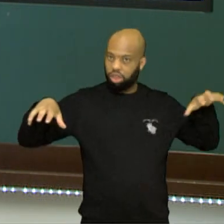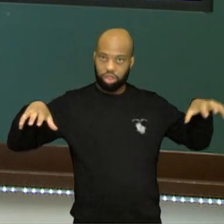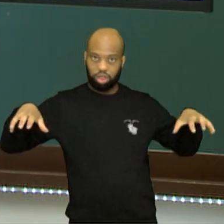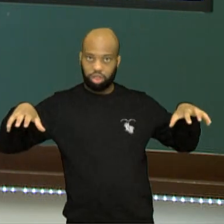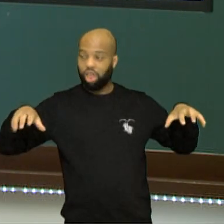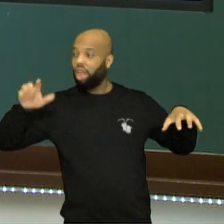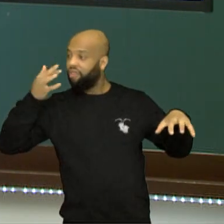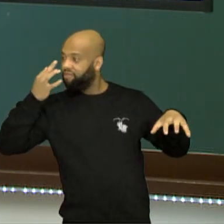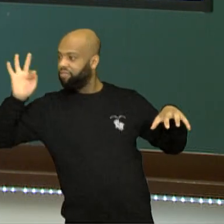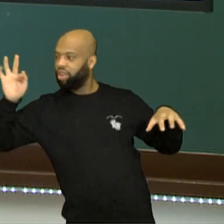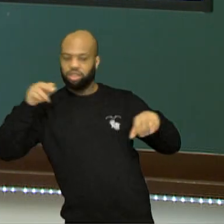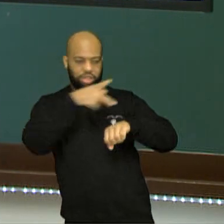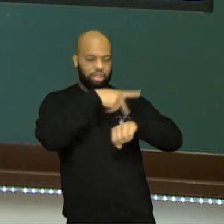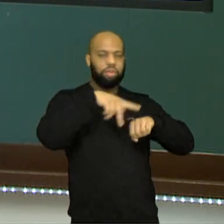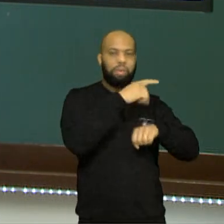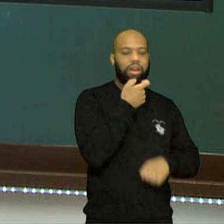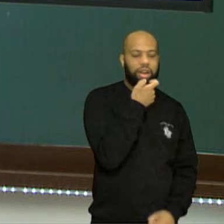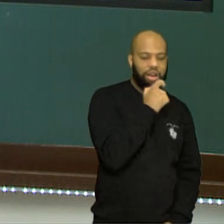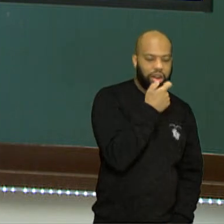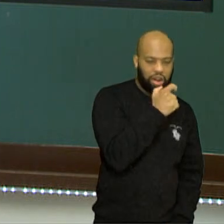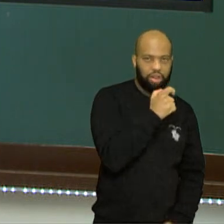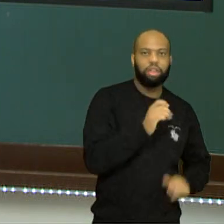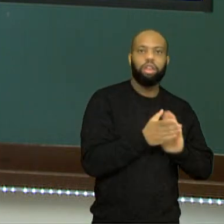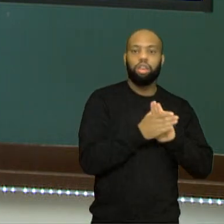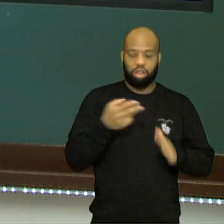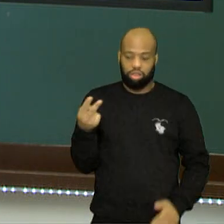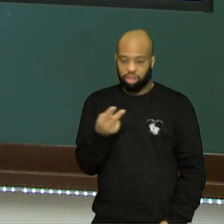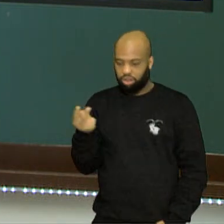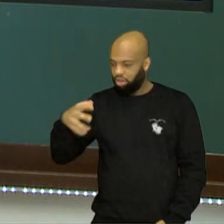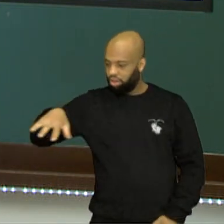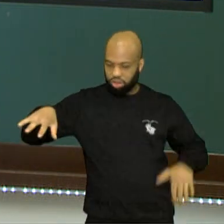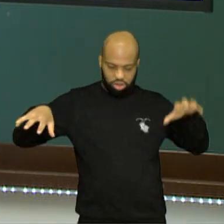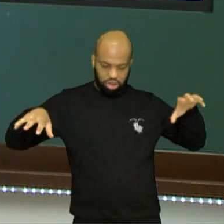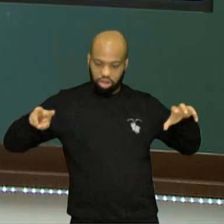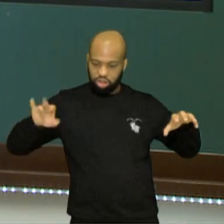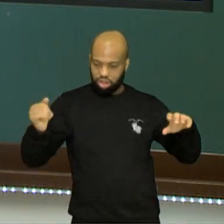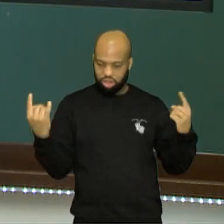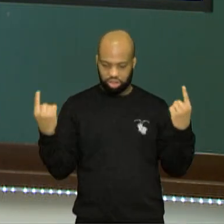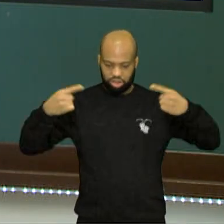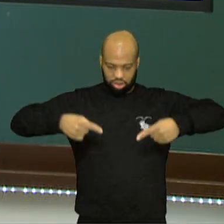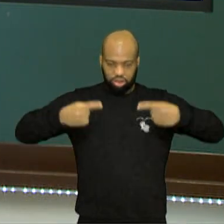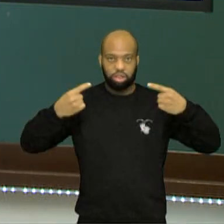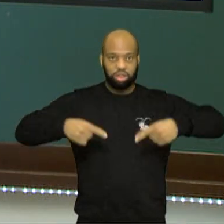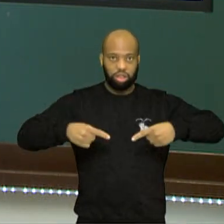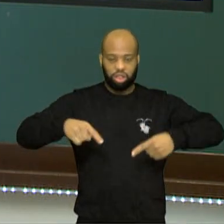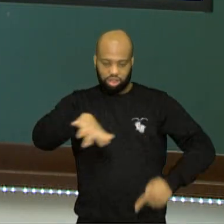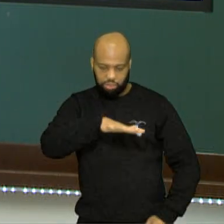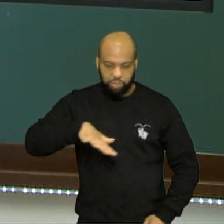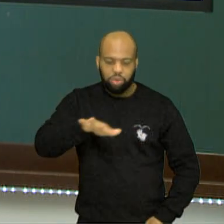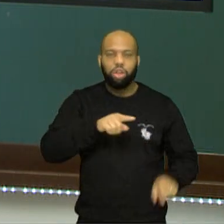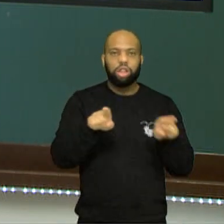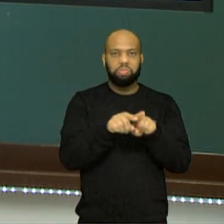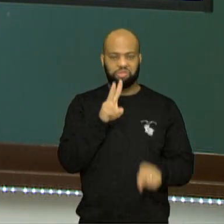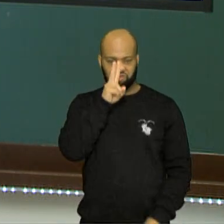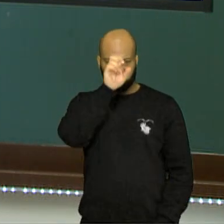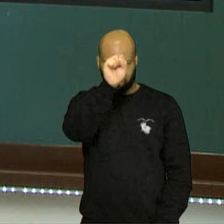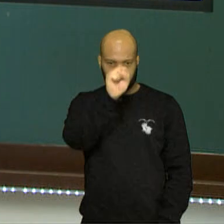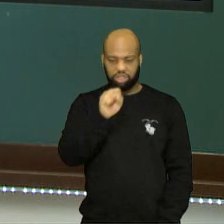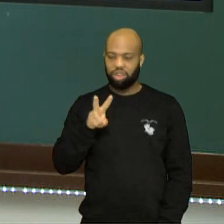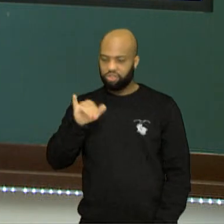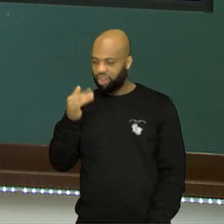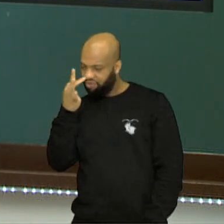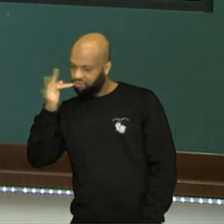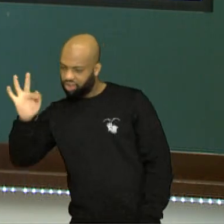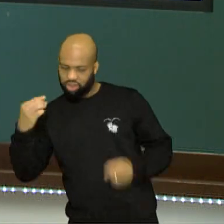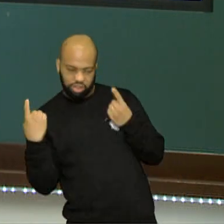e Inglaterra, tá? Então, os dois reinos que vão disputar territórios, que vão disputar hegemonias, vai ser os